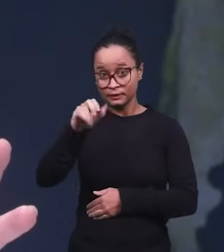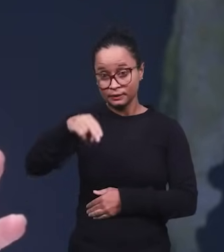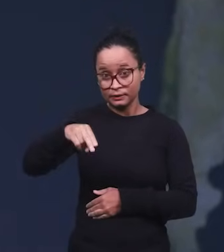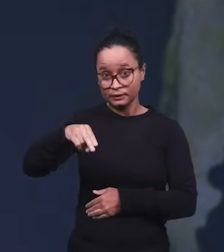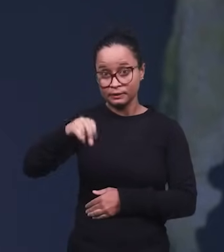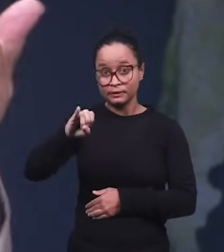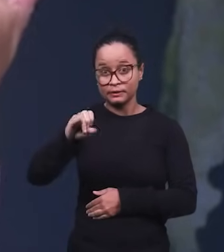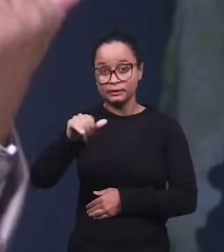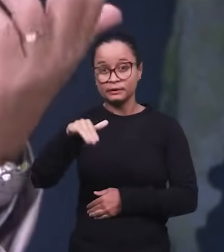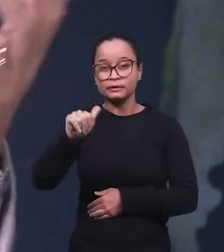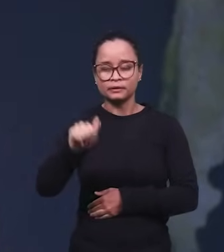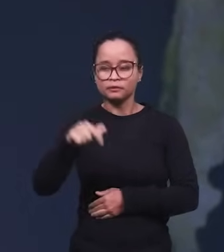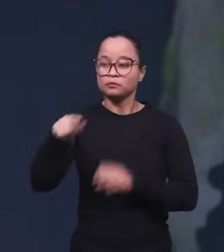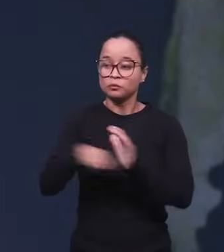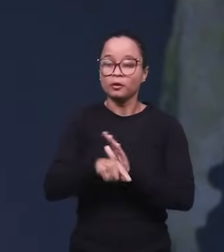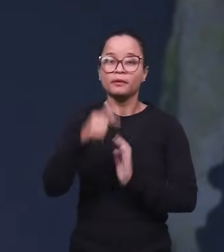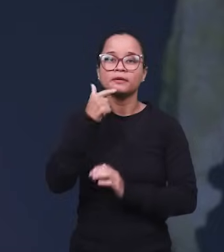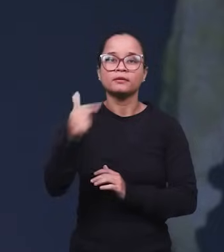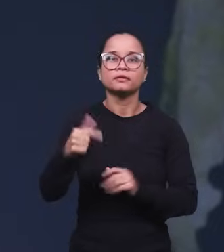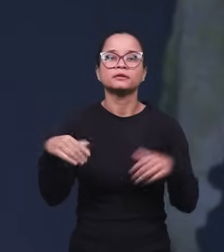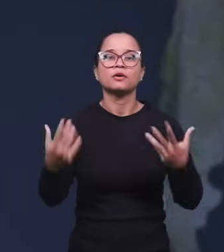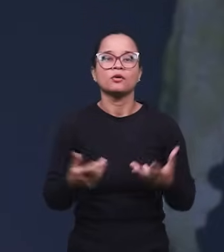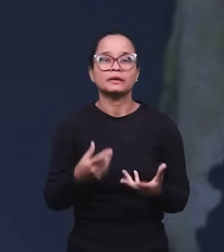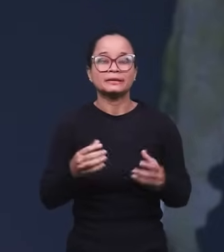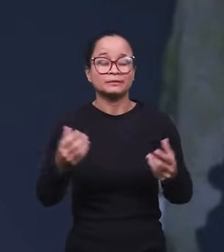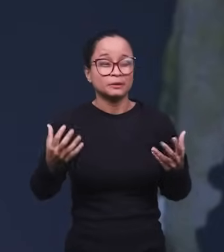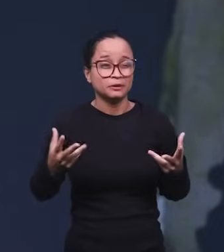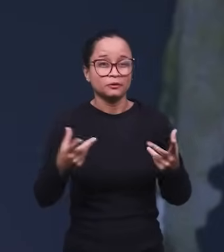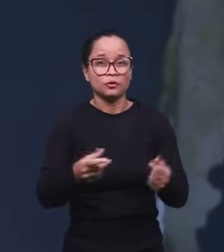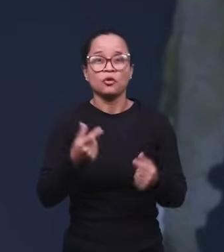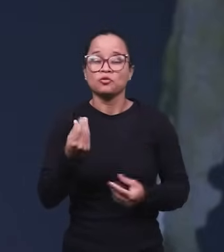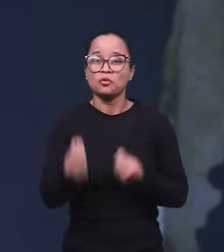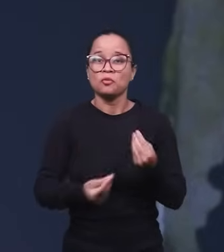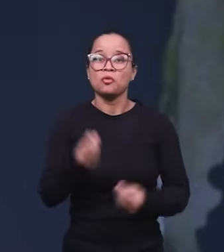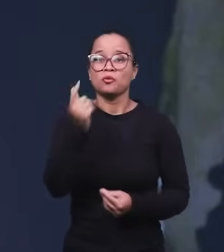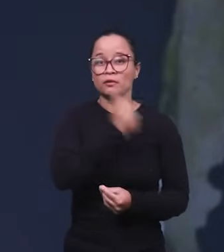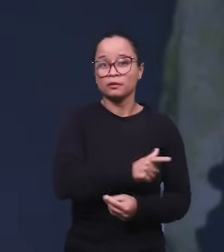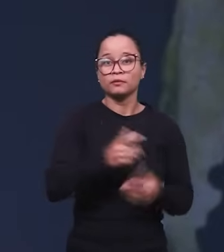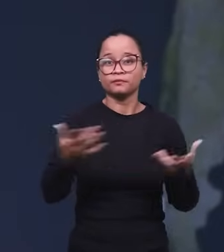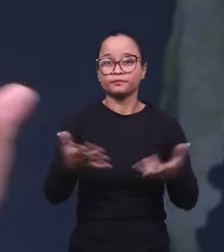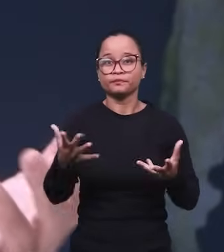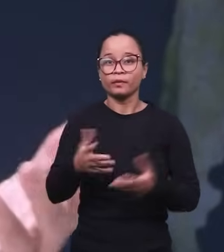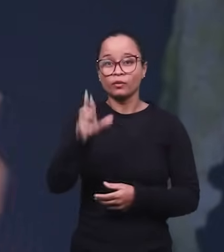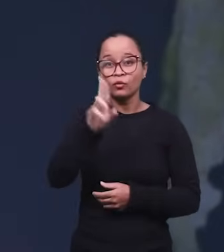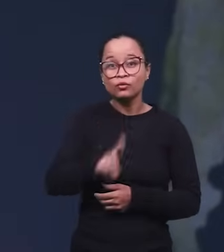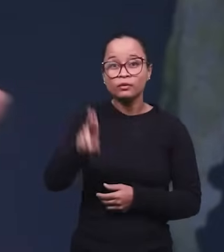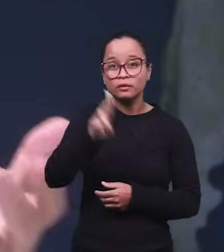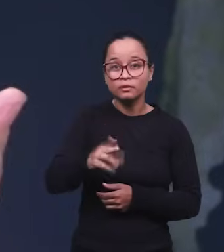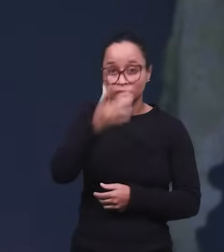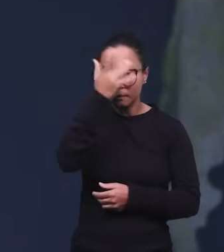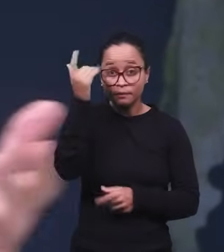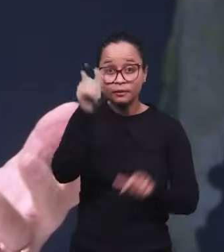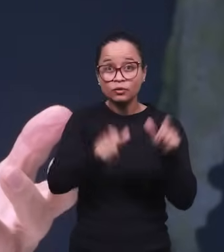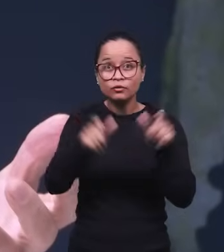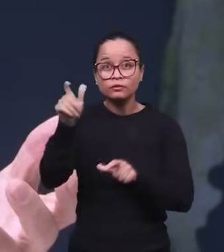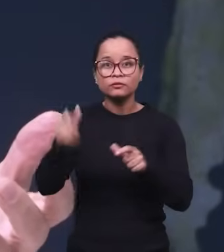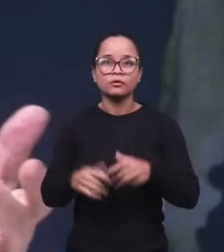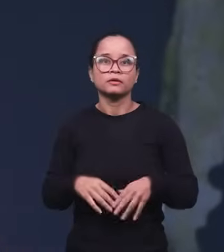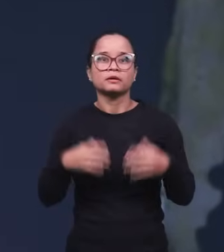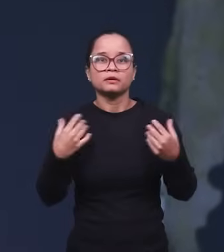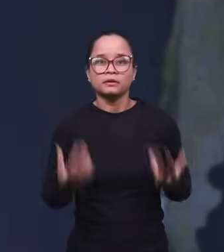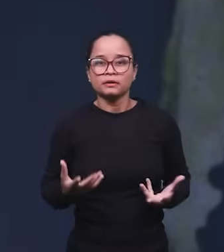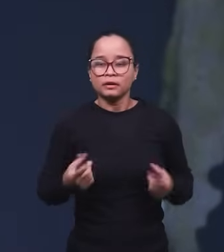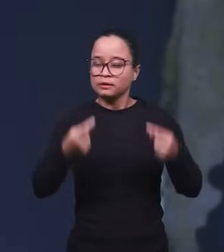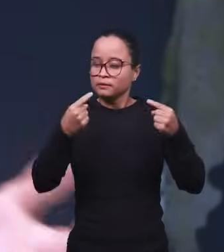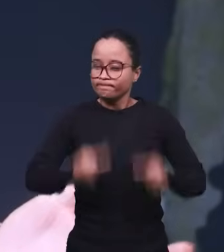Isso foi maravilhoso. Isso eu queria mostrar aqui também, como que nós conseguimos fazer isso ali. Isso usando o recurso humano, né, de pessoas, né?